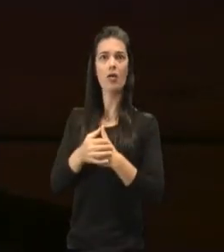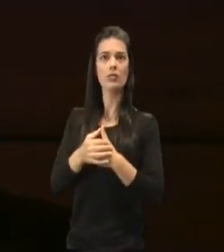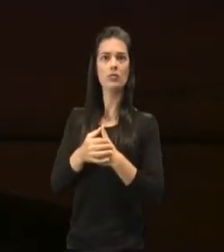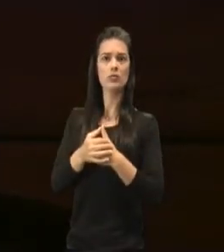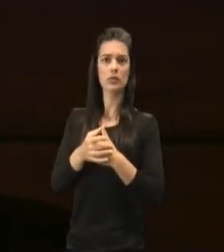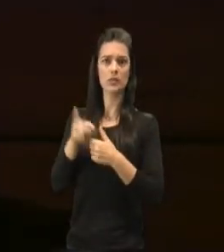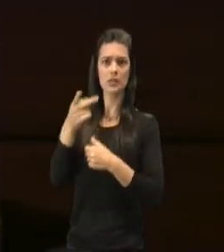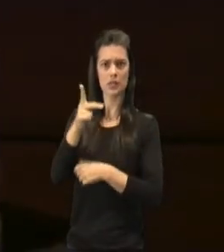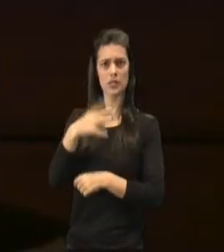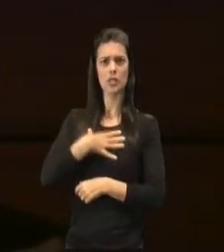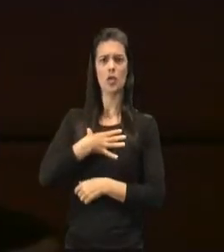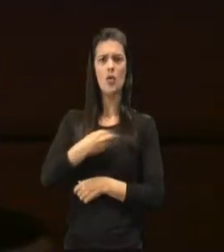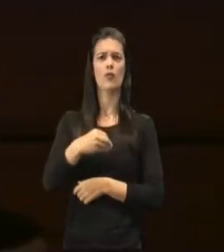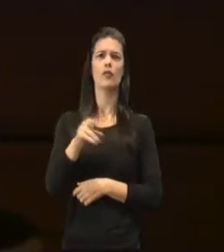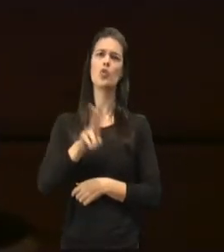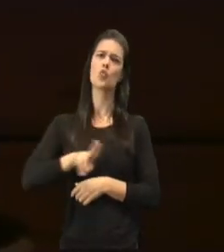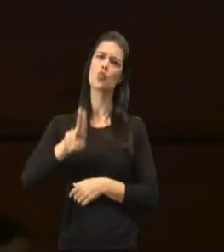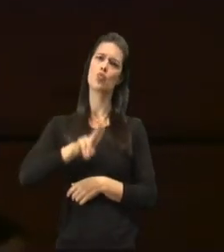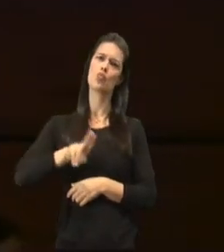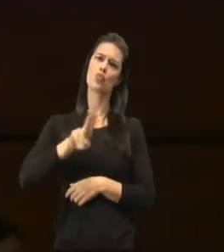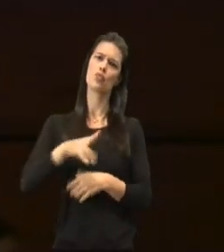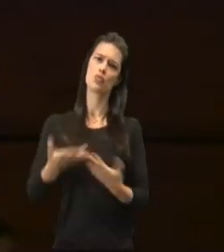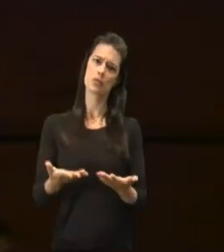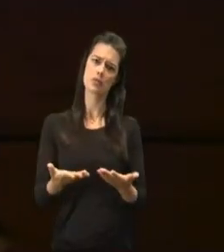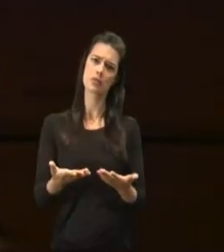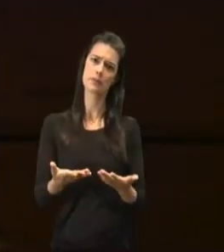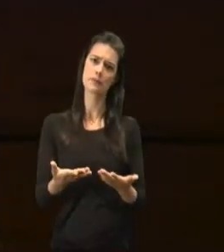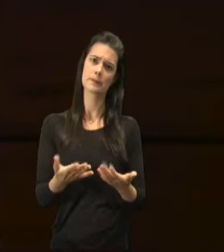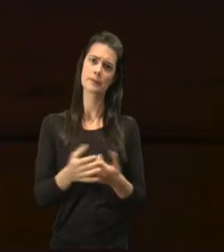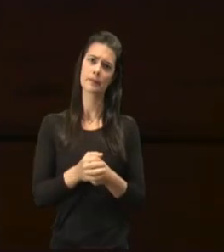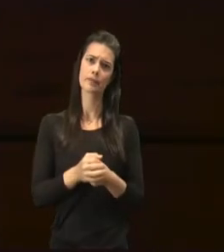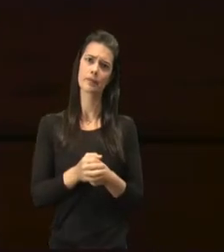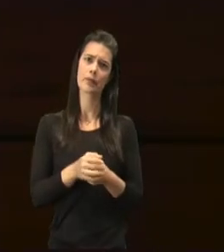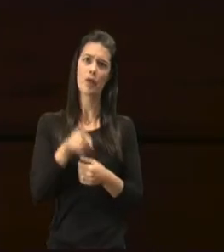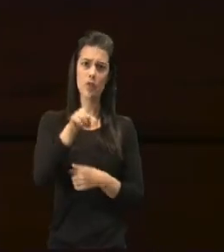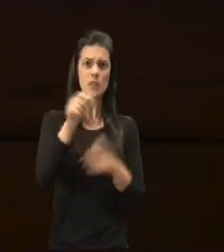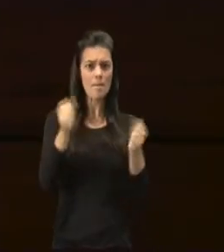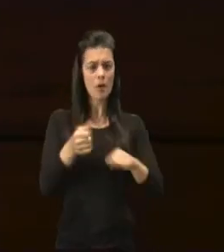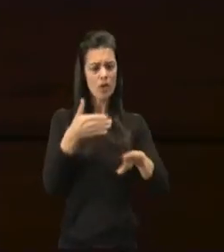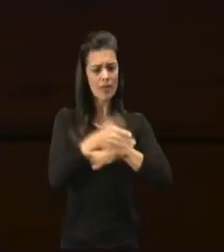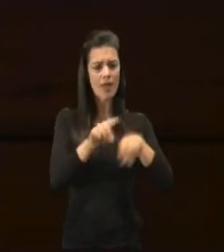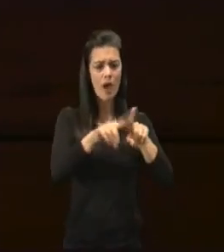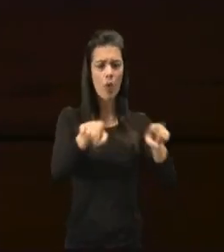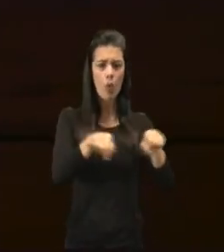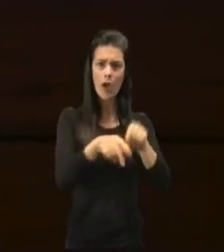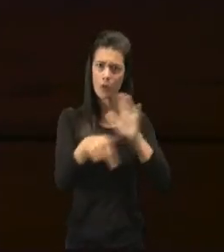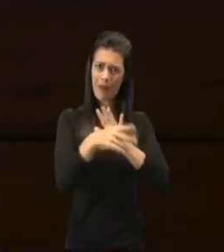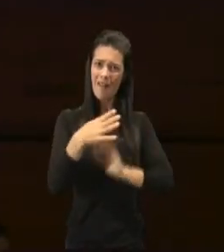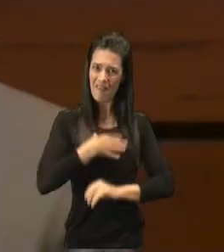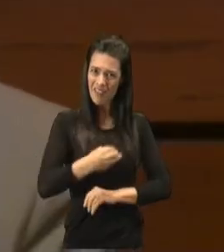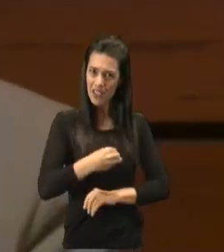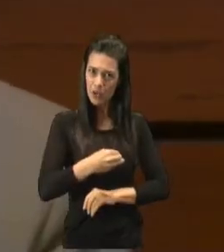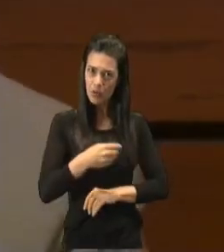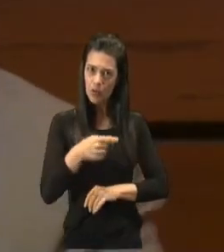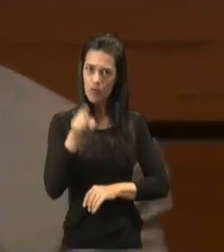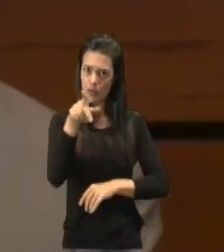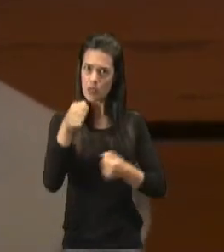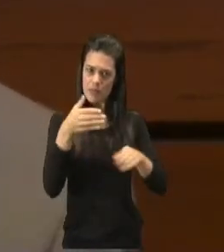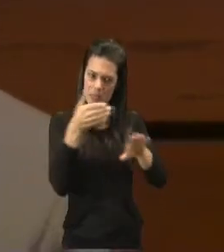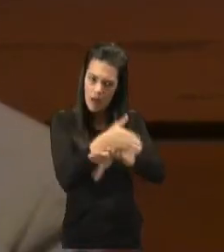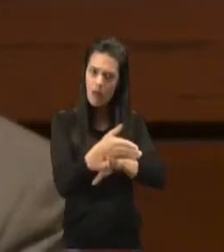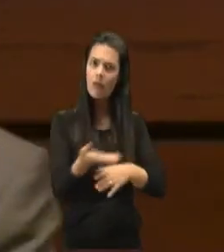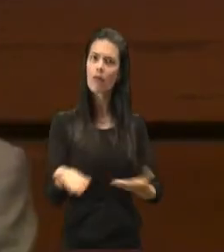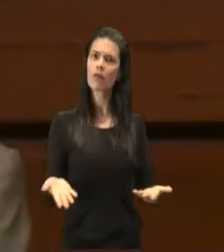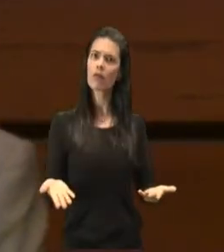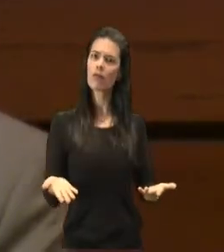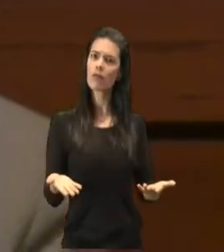casa. Você tem sim como gerenciar aquele espaço que está no quarto do seu filho. Você tem que ter acesso sim,